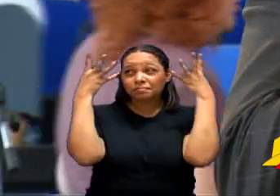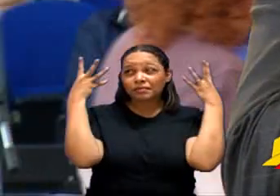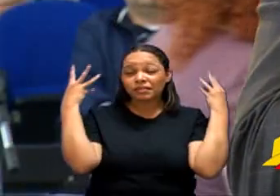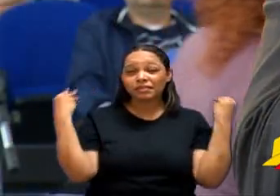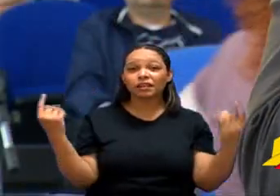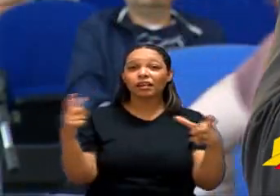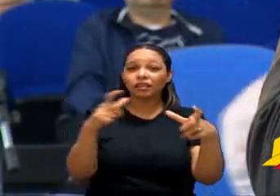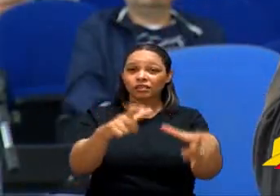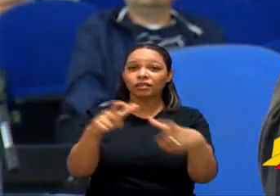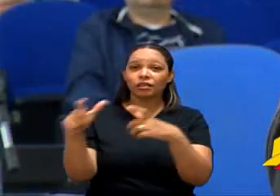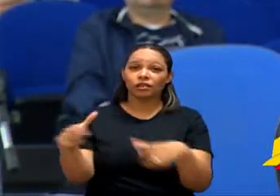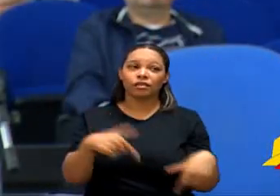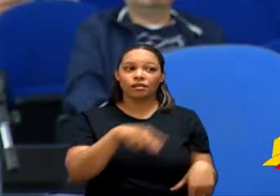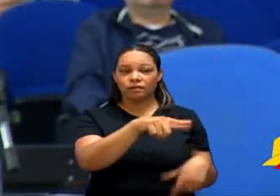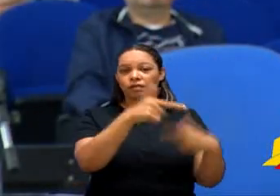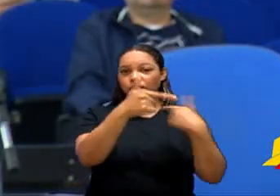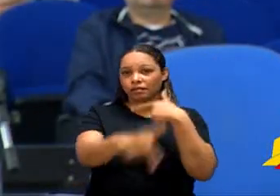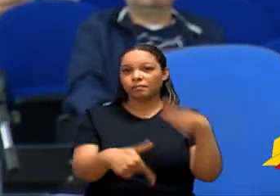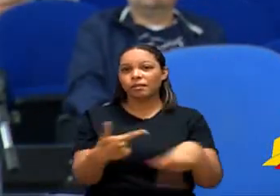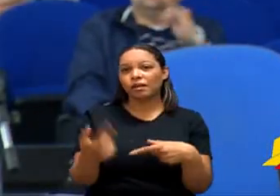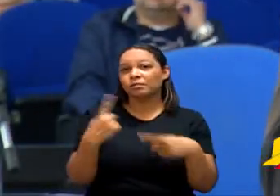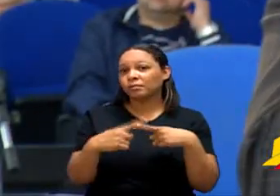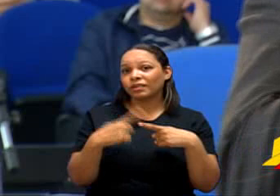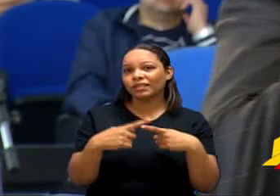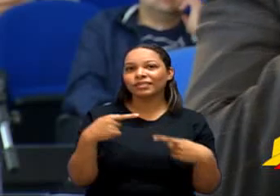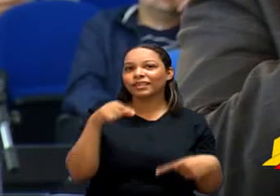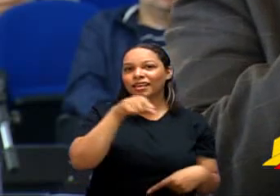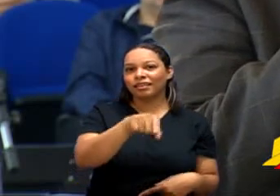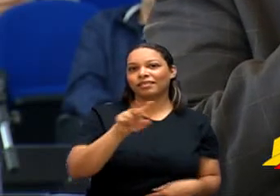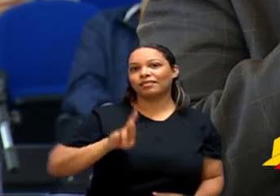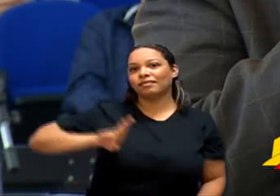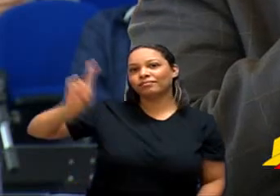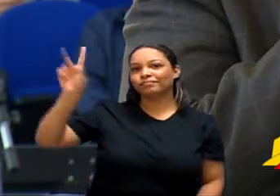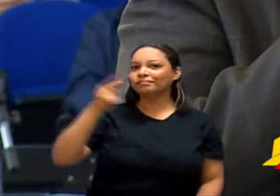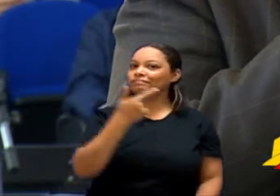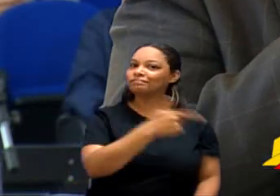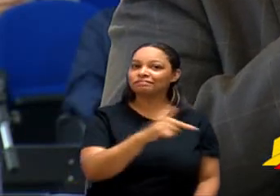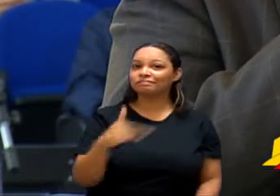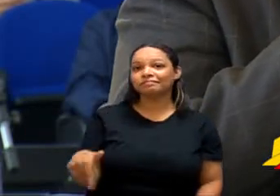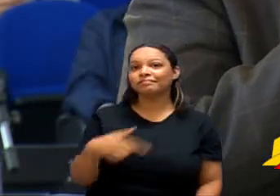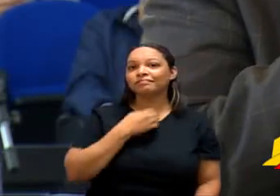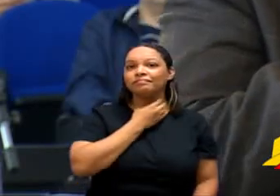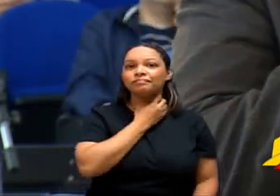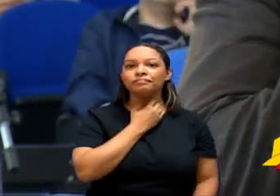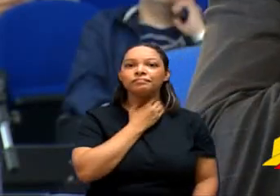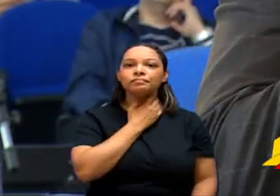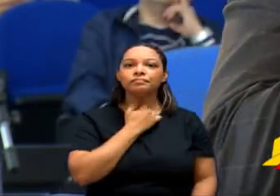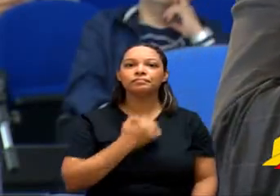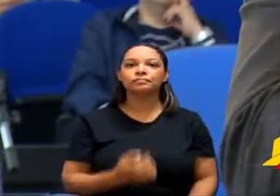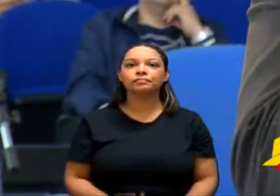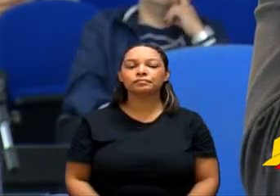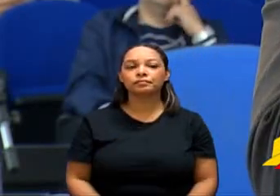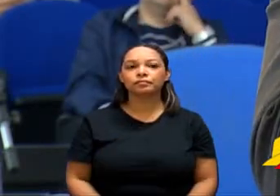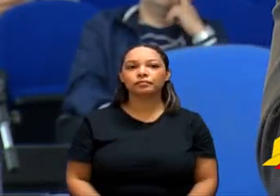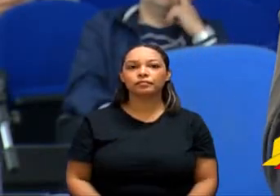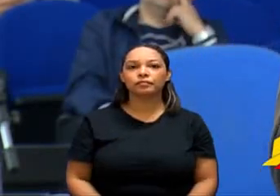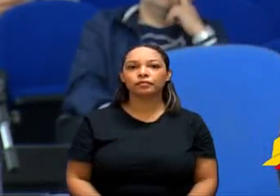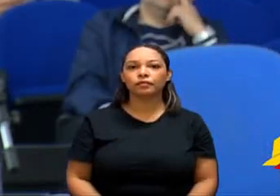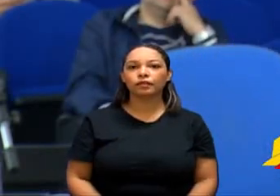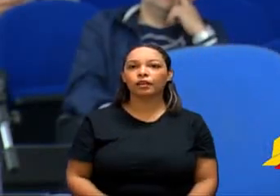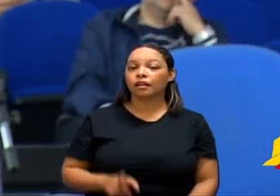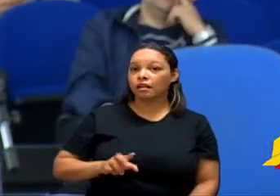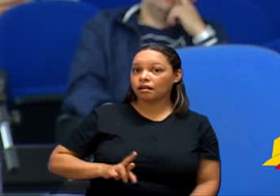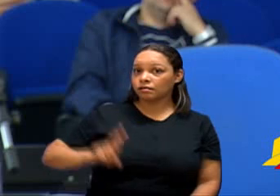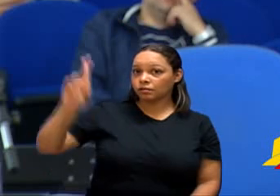deles. Então, o que nós precisamos, primeiro, é reconhecer a liderança que a Alessandra tem perante